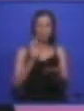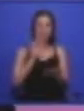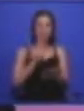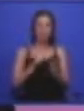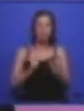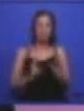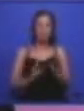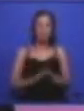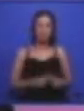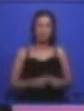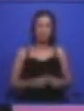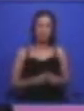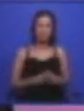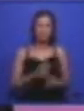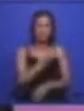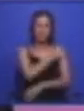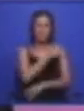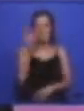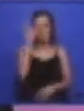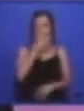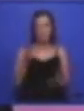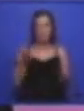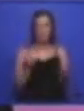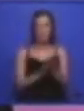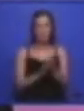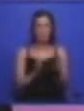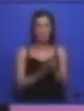valente à casa do artista.